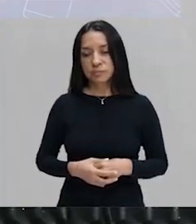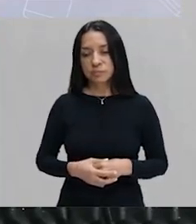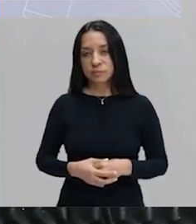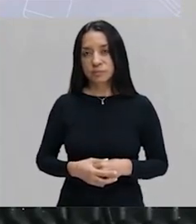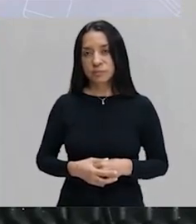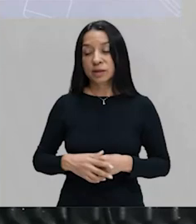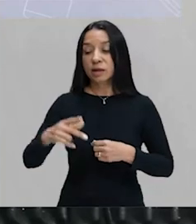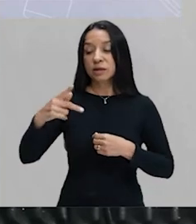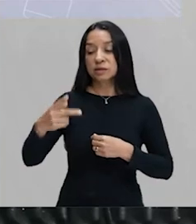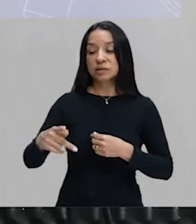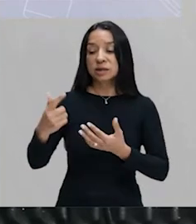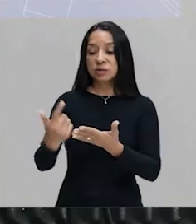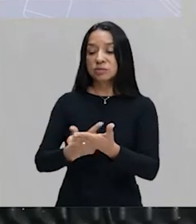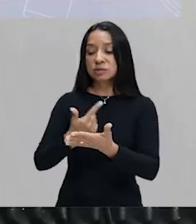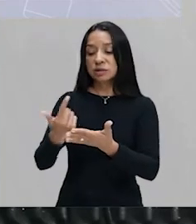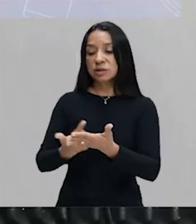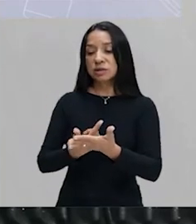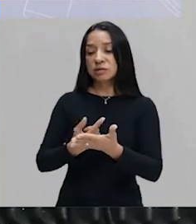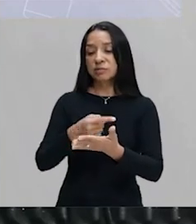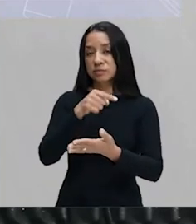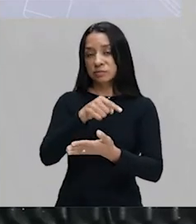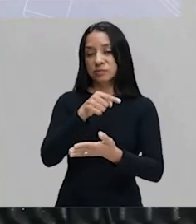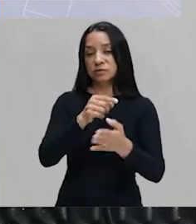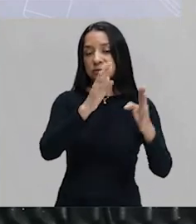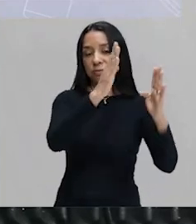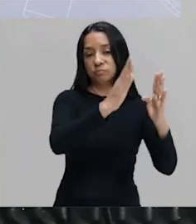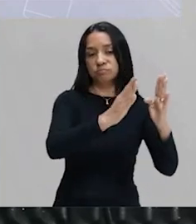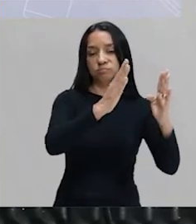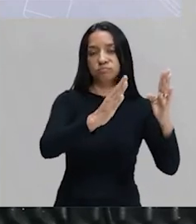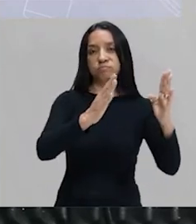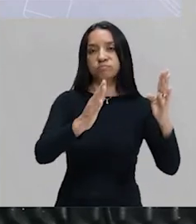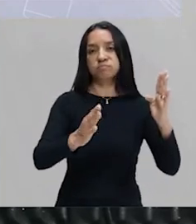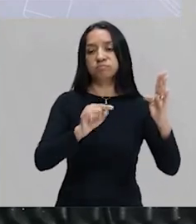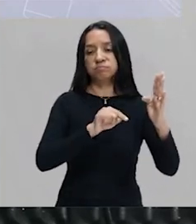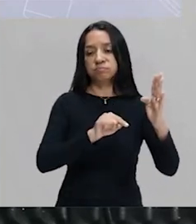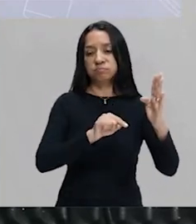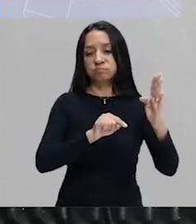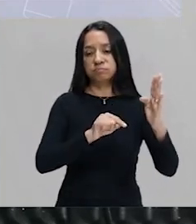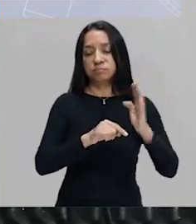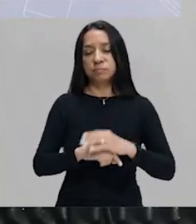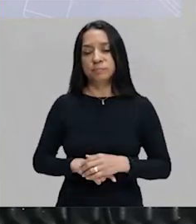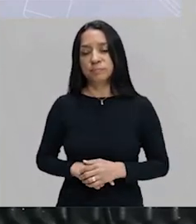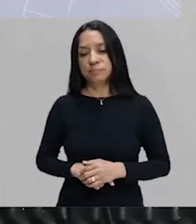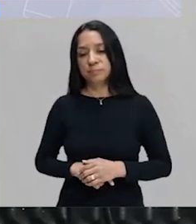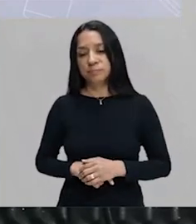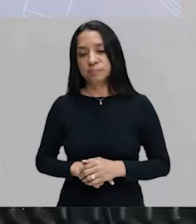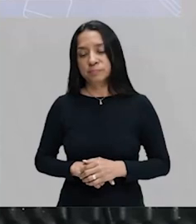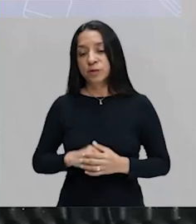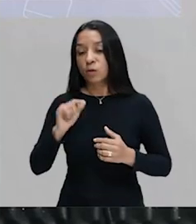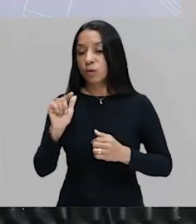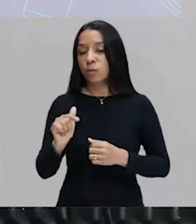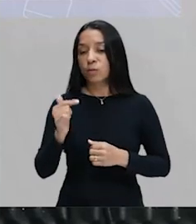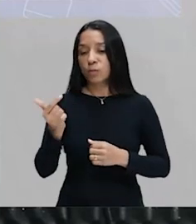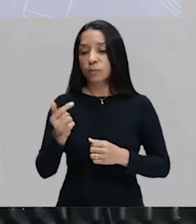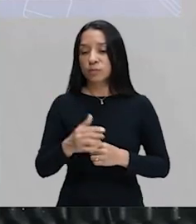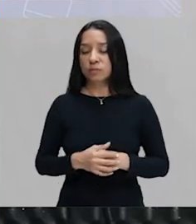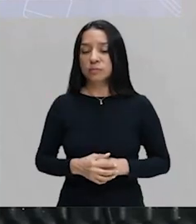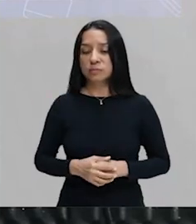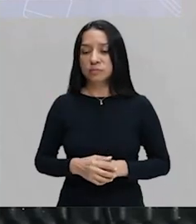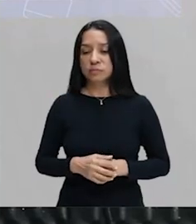Os seus livros estão na estante. Estáis en el centro de la ciudad?